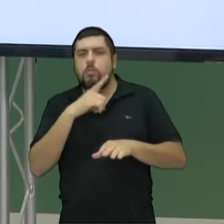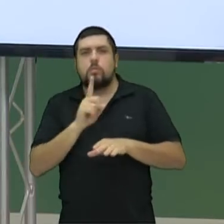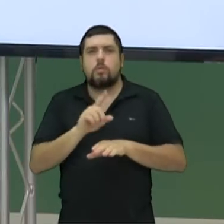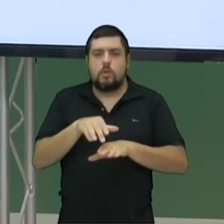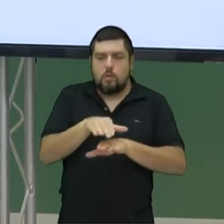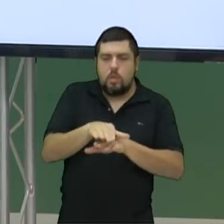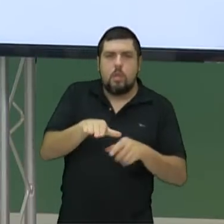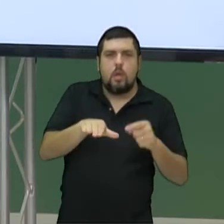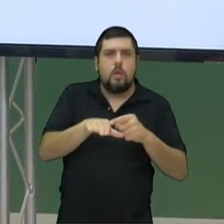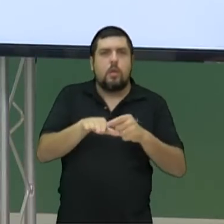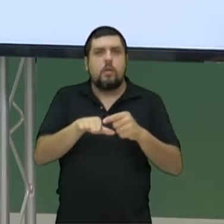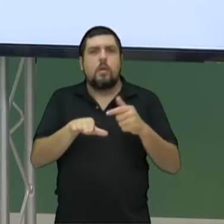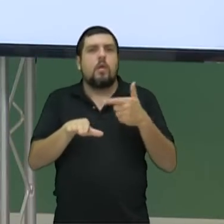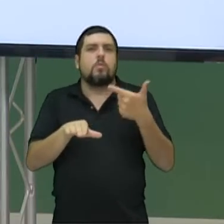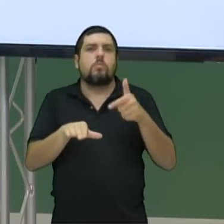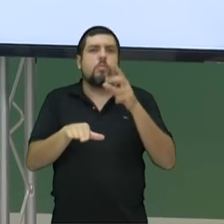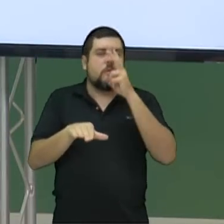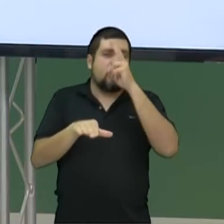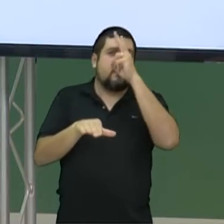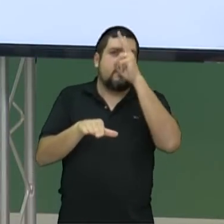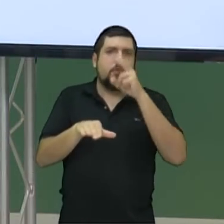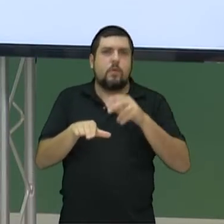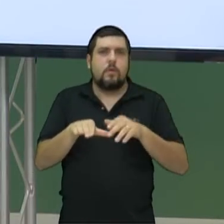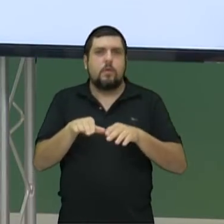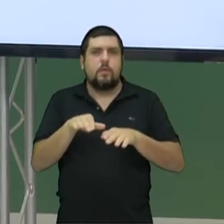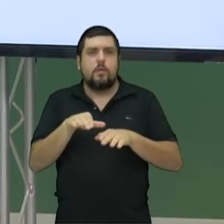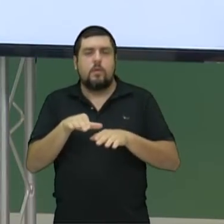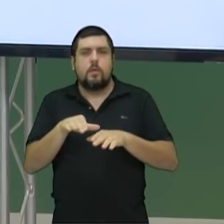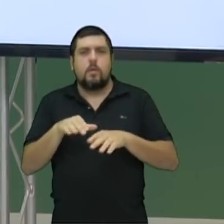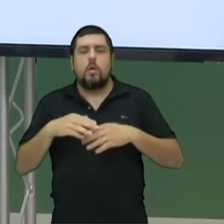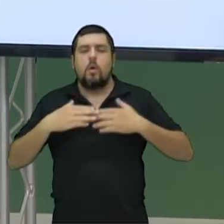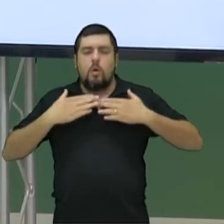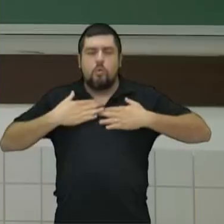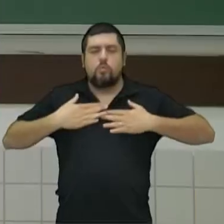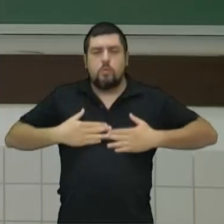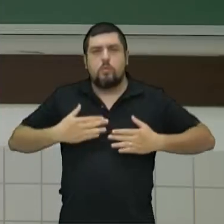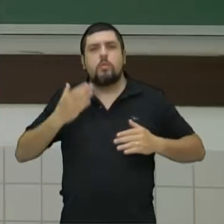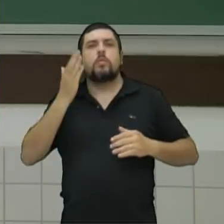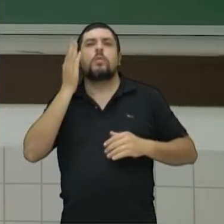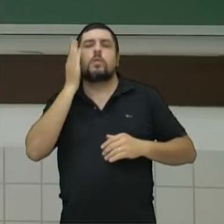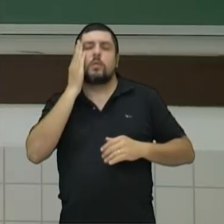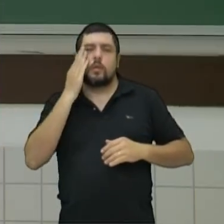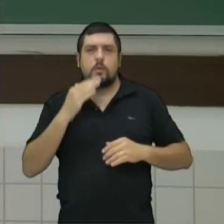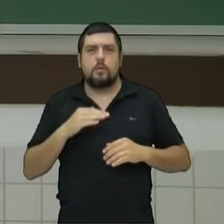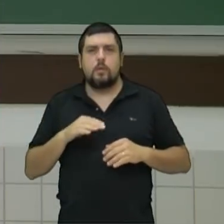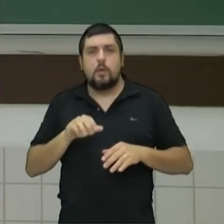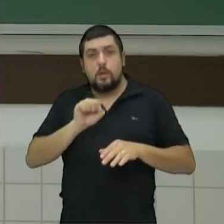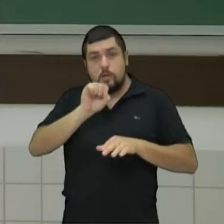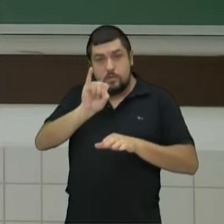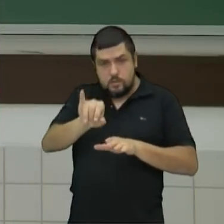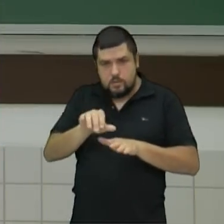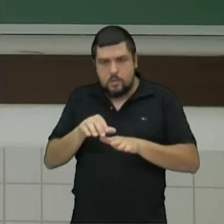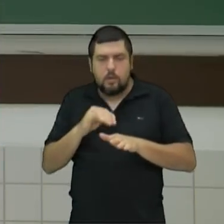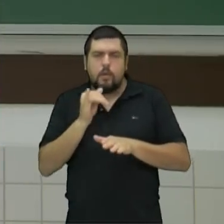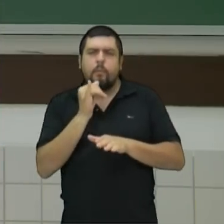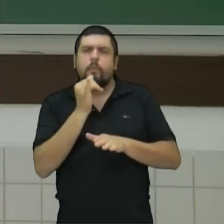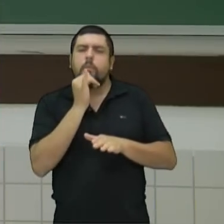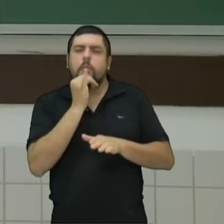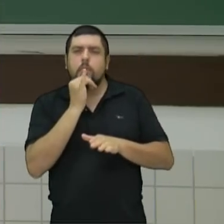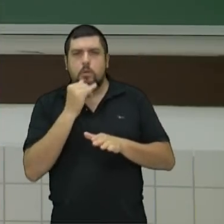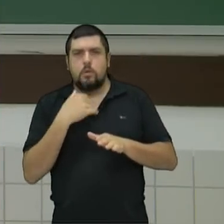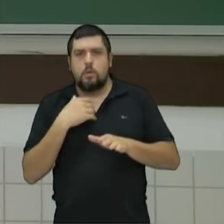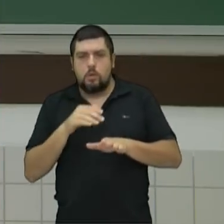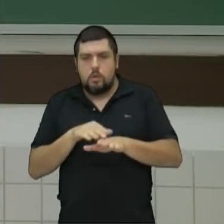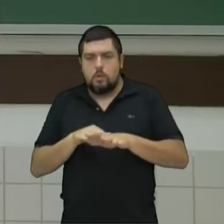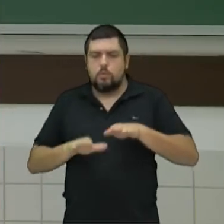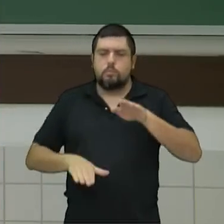isso que o meu corpo já está tão sabido dessa questão de que se eu chegar, por exemplo, né, estou fazendo esse